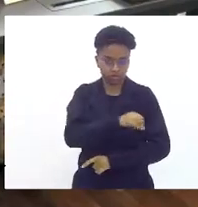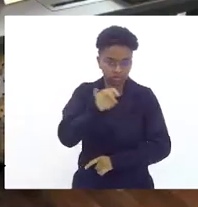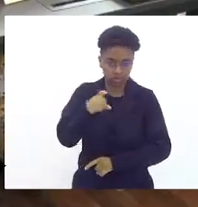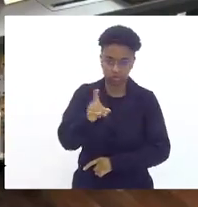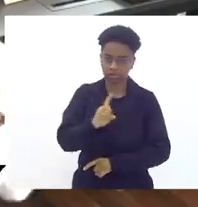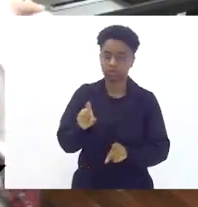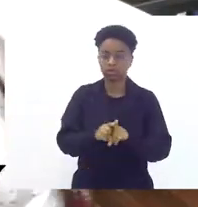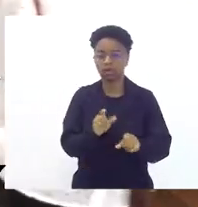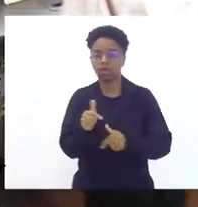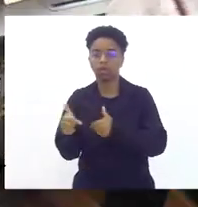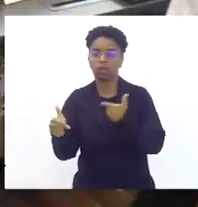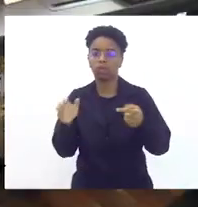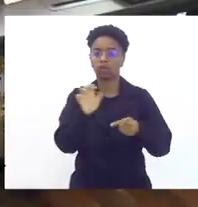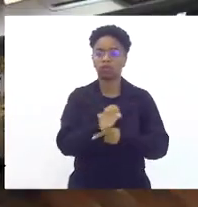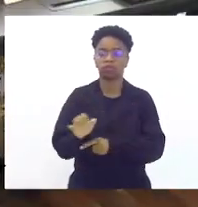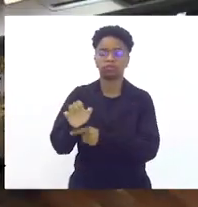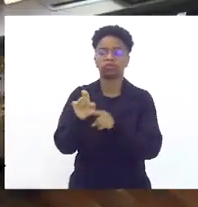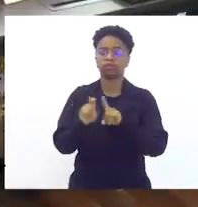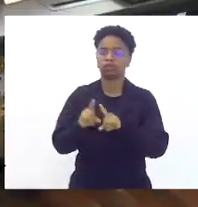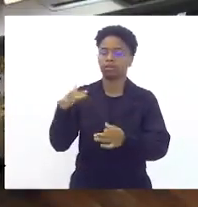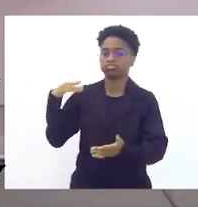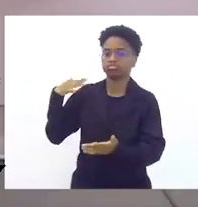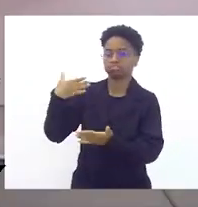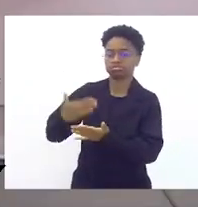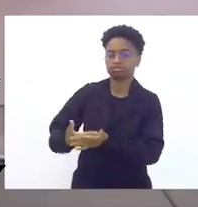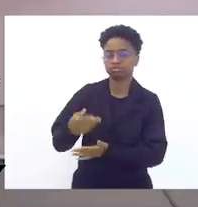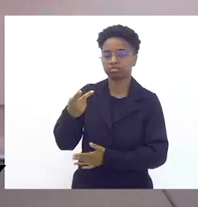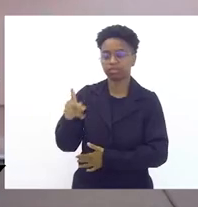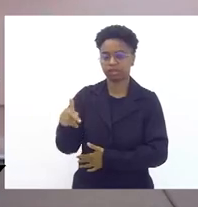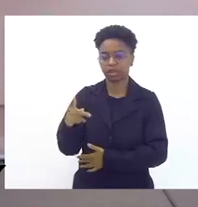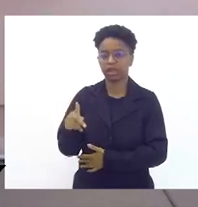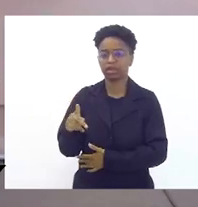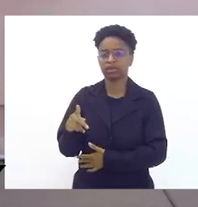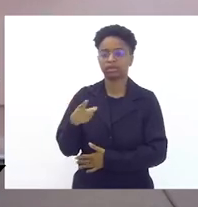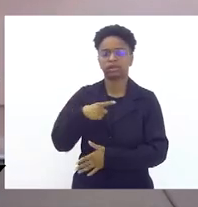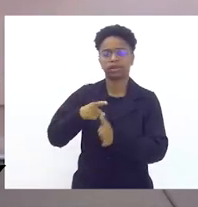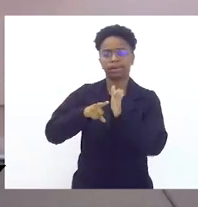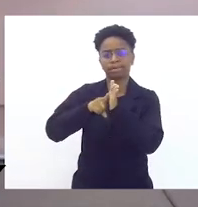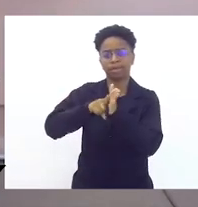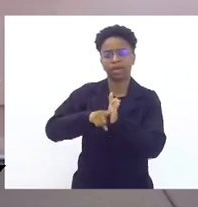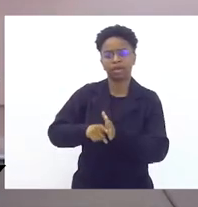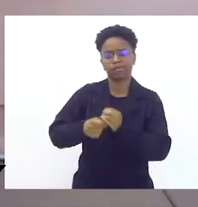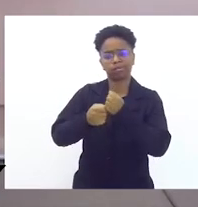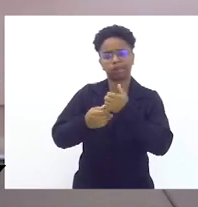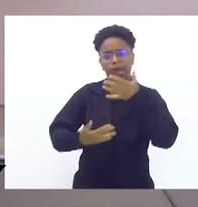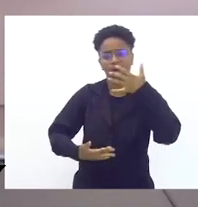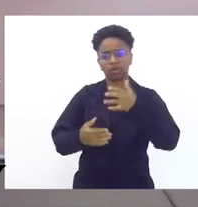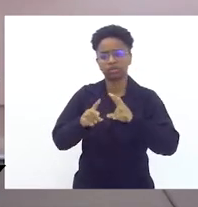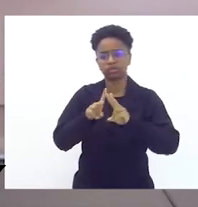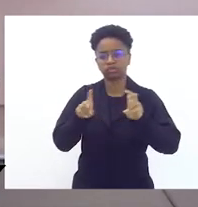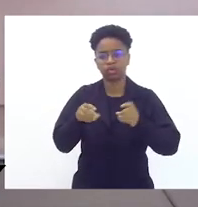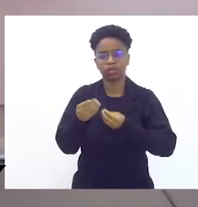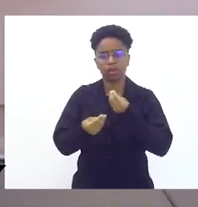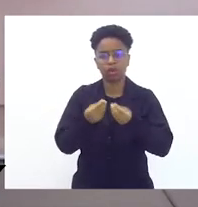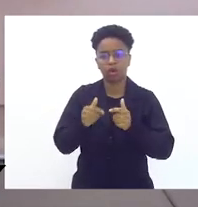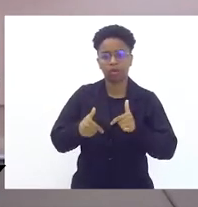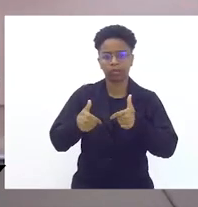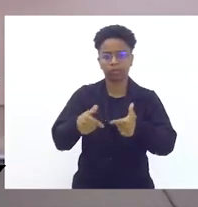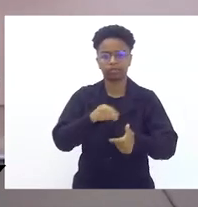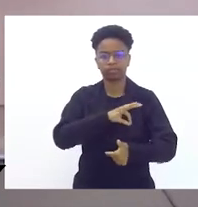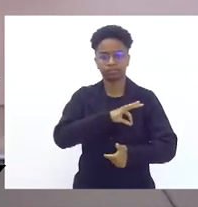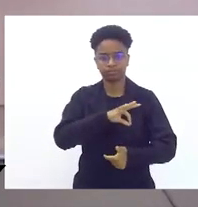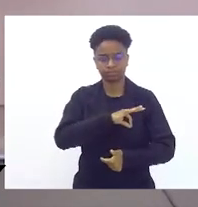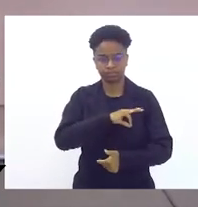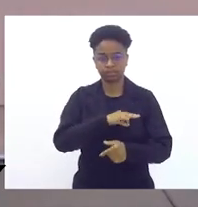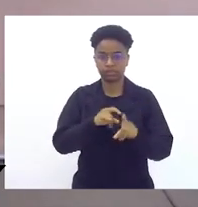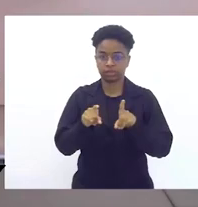e tem uma trajetória aí de muitas pesquisas sobre ação policial sobre a